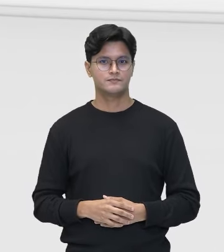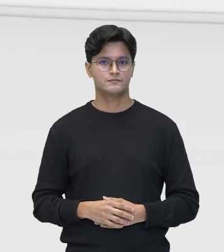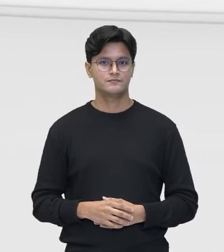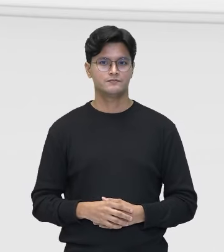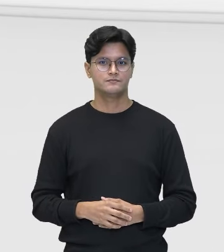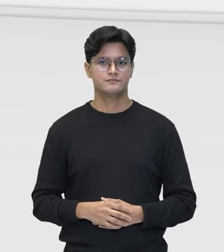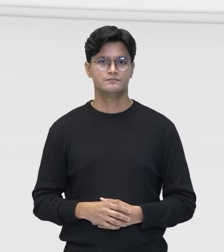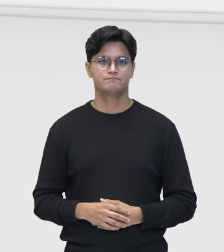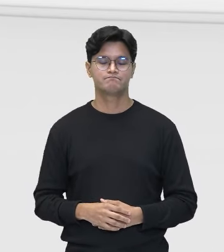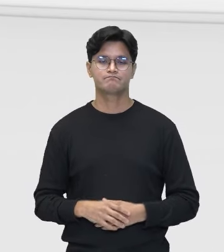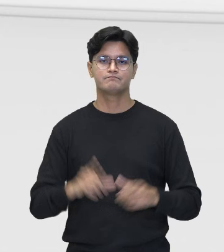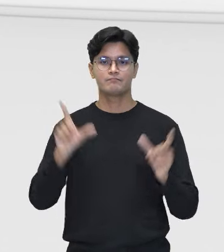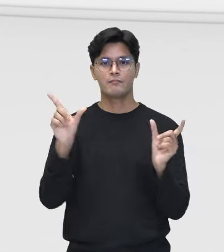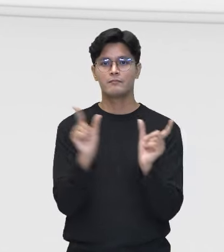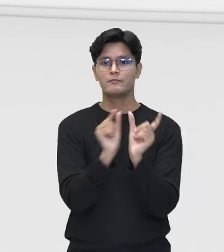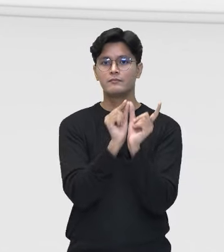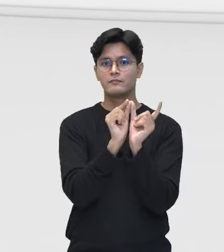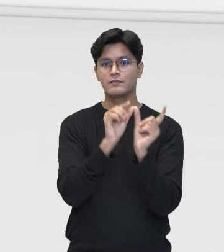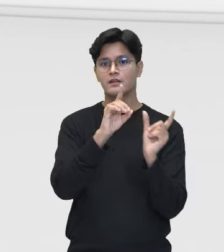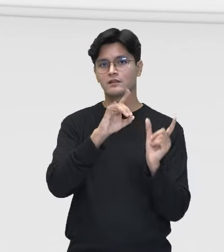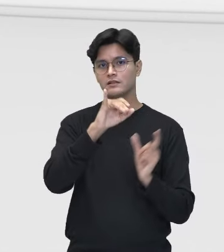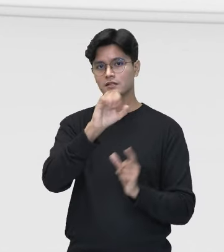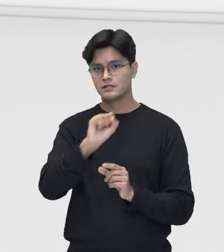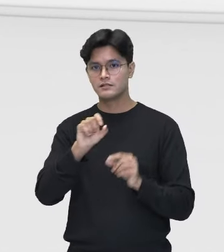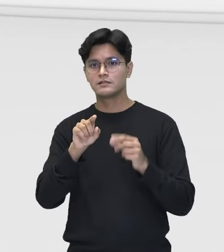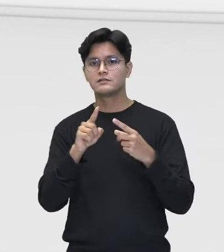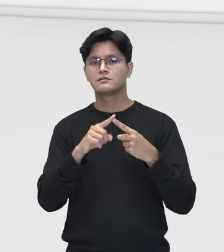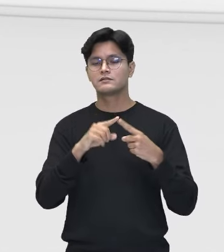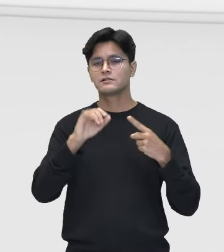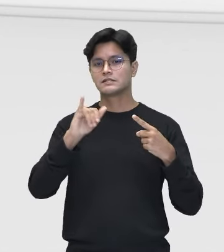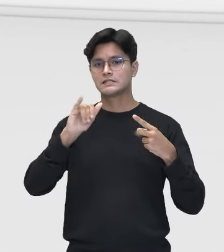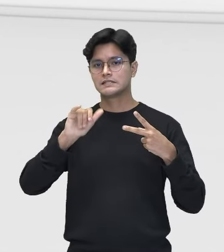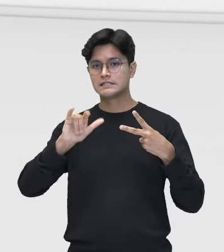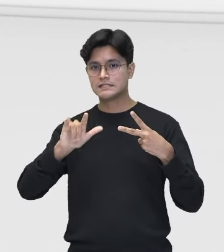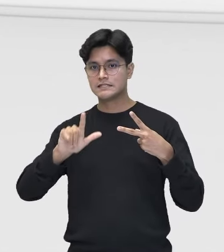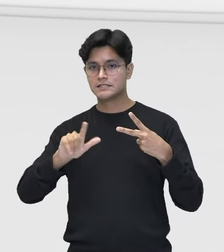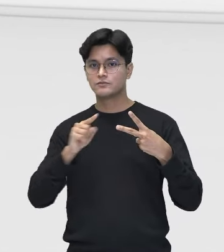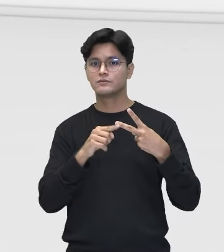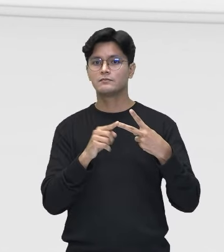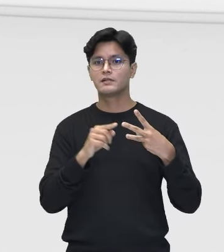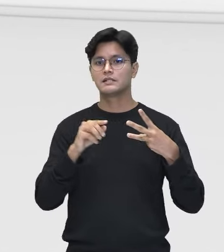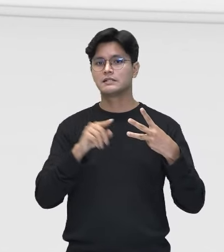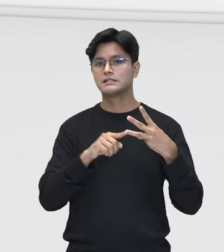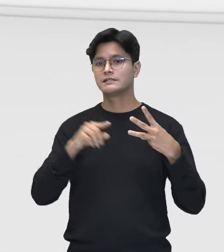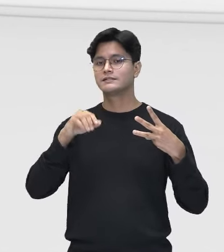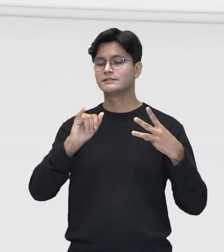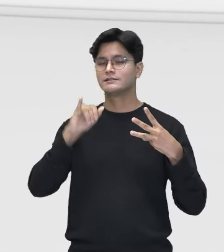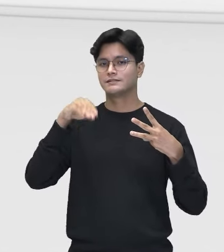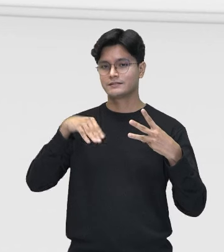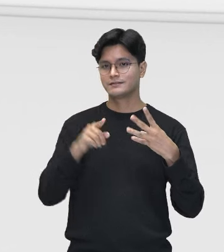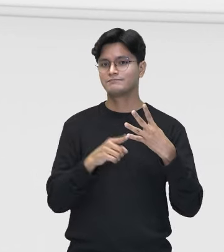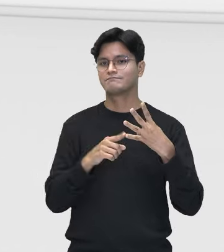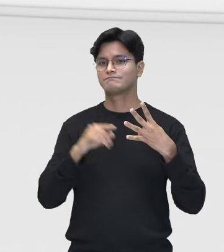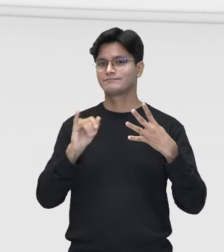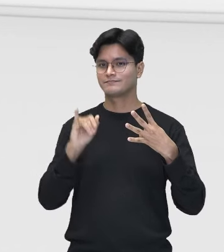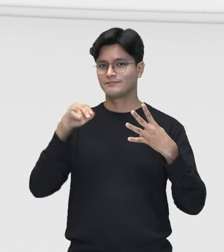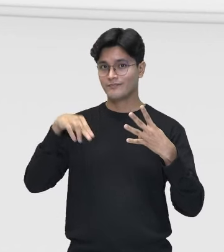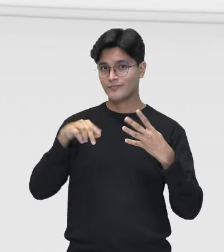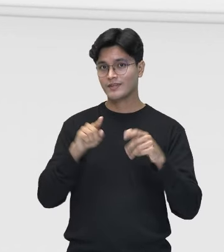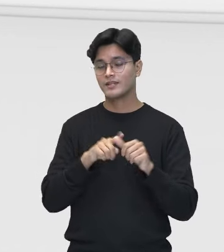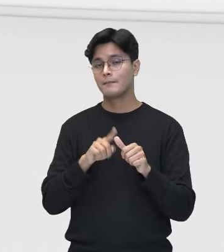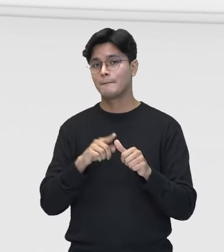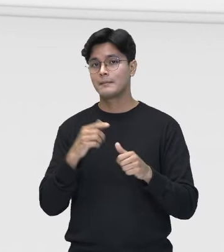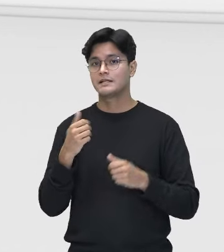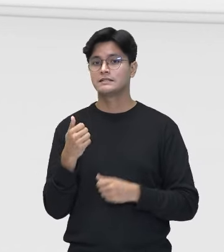Os prefixos this, you, in, here, non, a, eles dão ideia de quê? Negação ou oposição. Olha